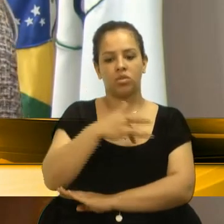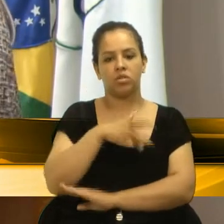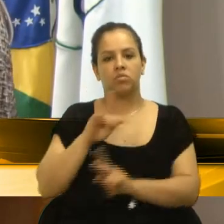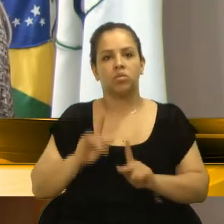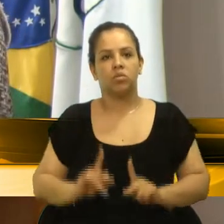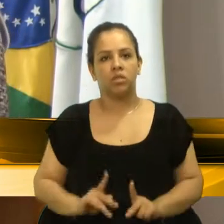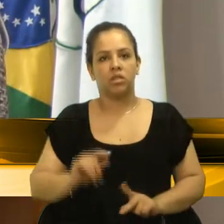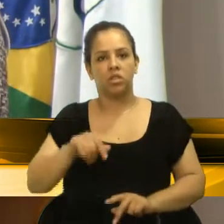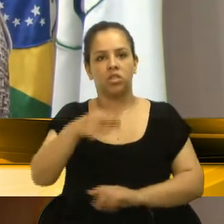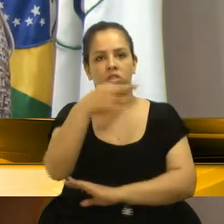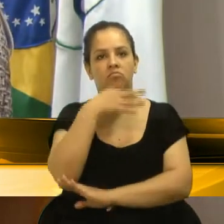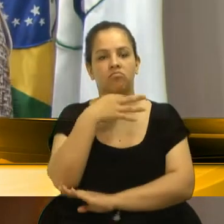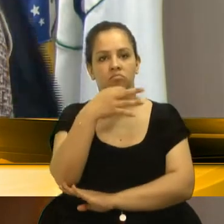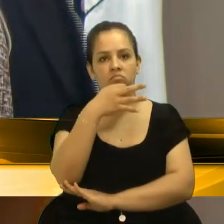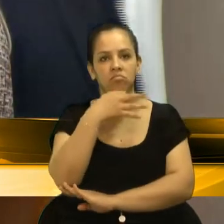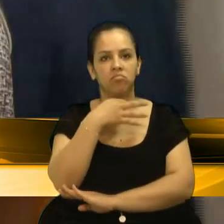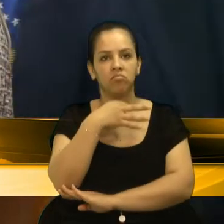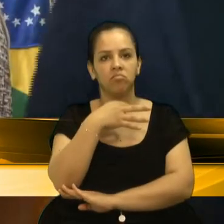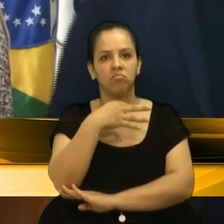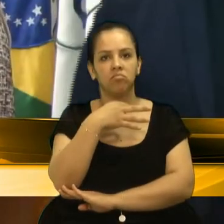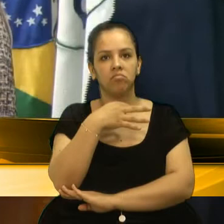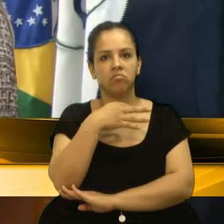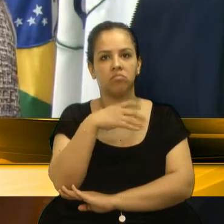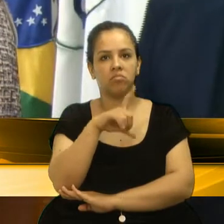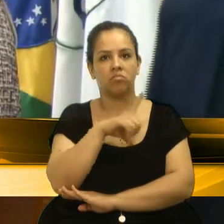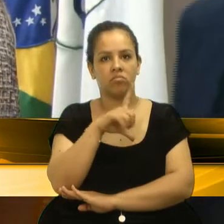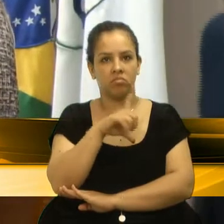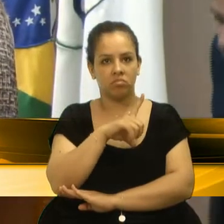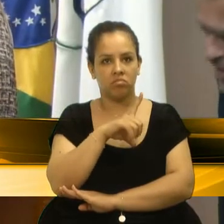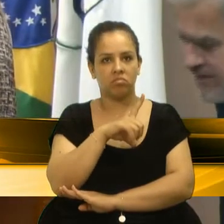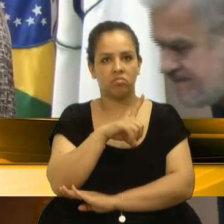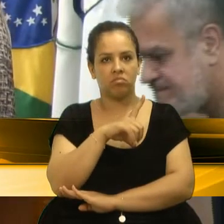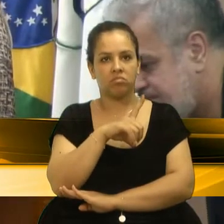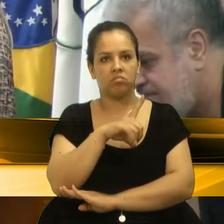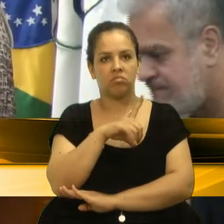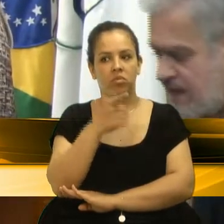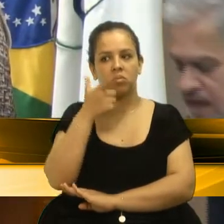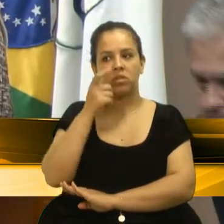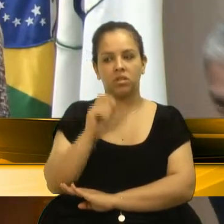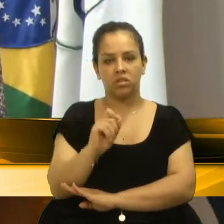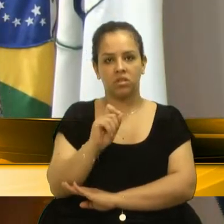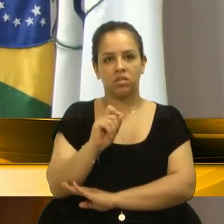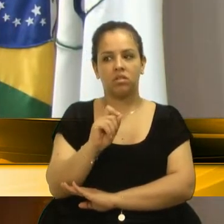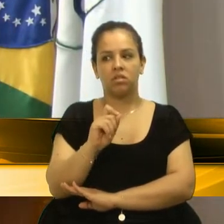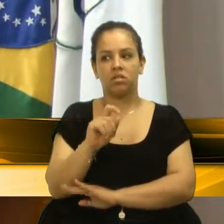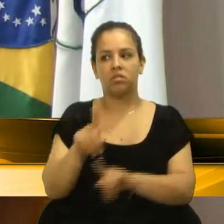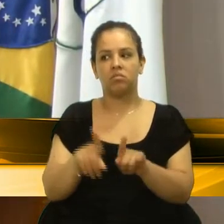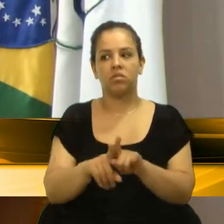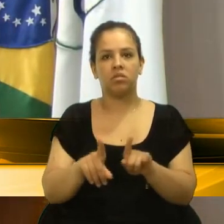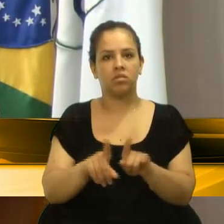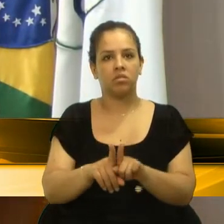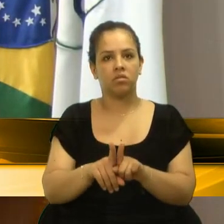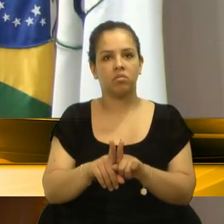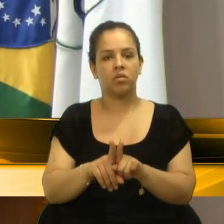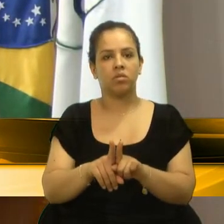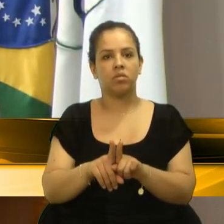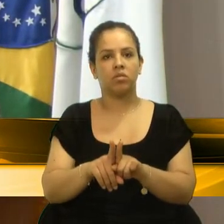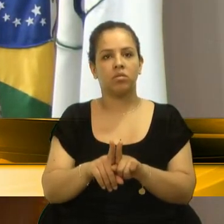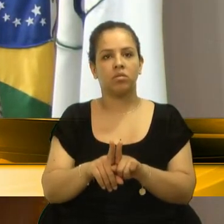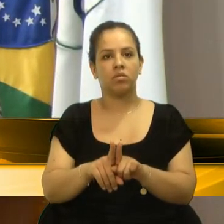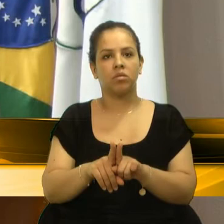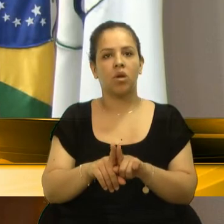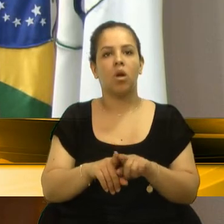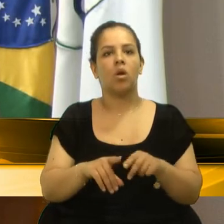caxiense, que teve sua tutela garantida e atendida pelo Poder Público através